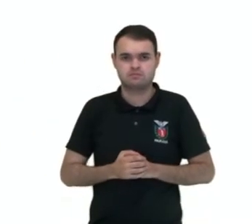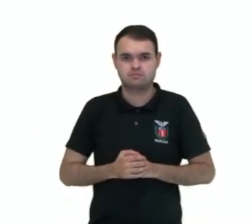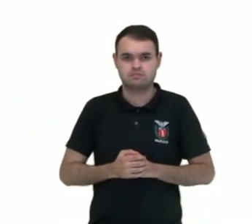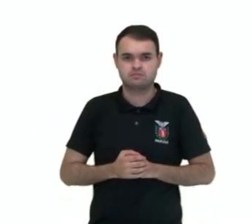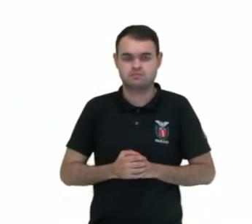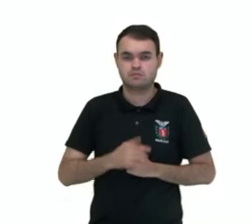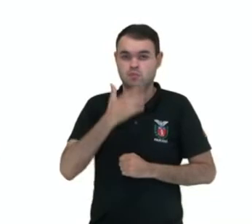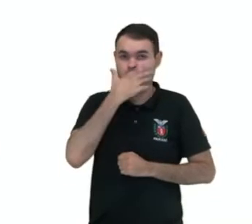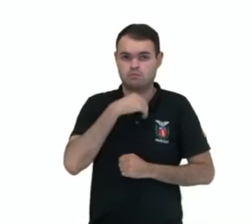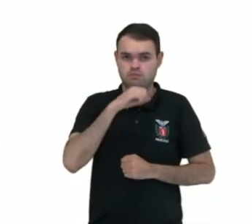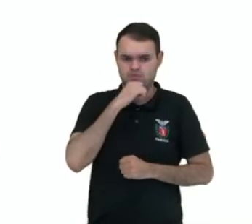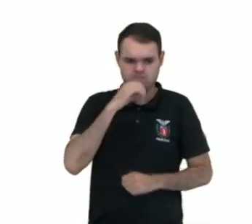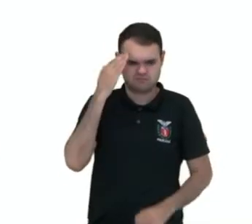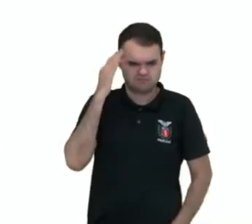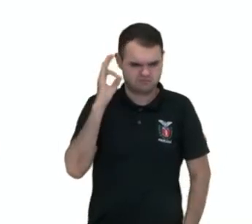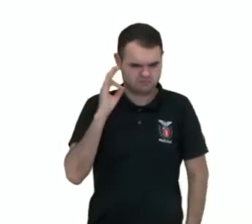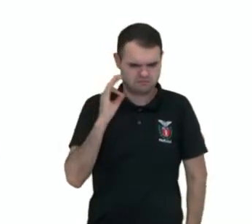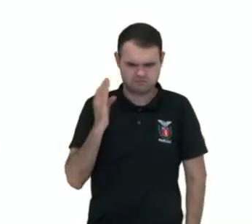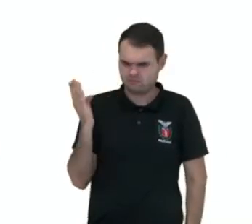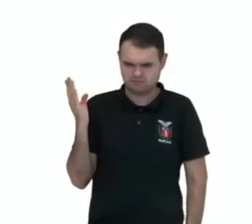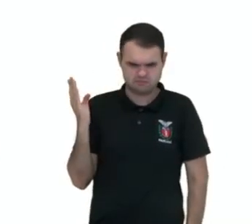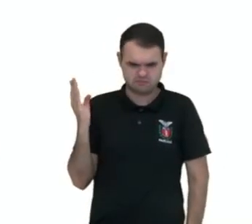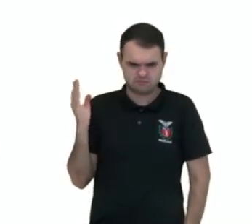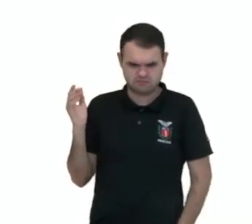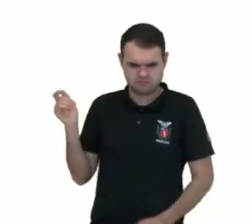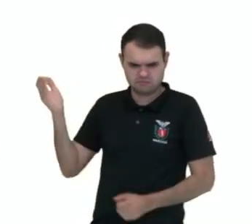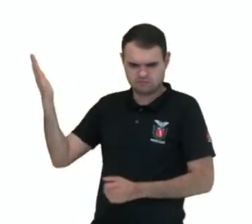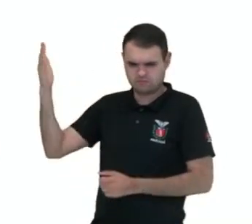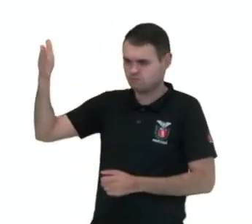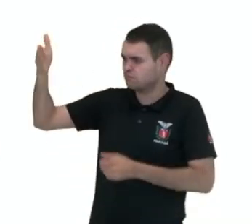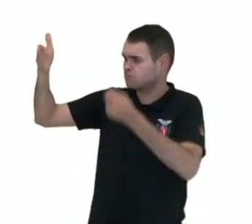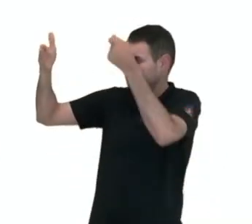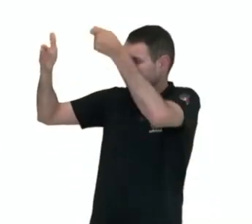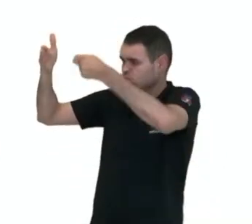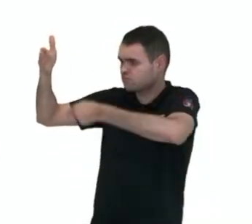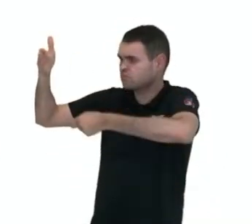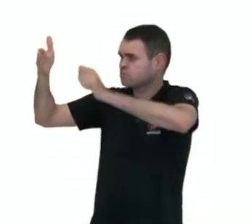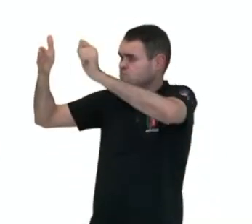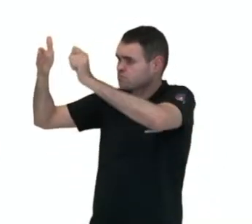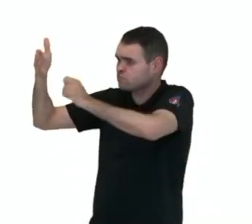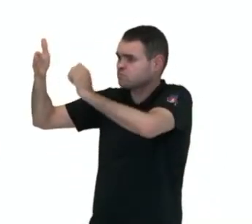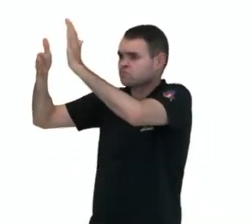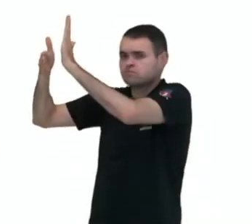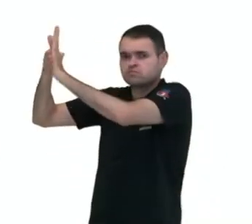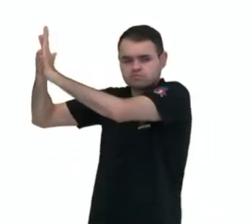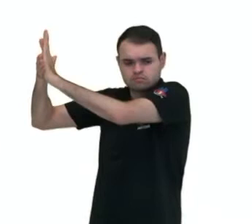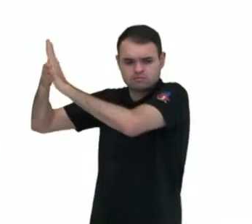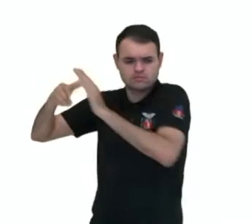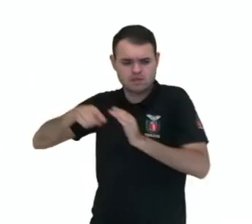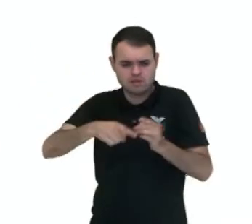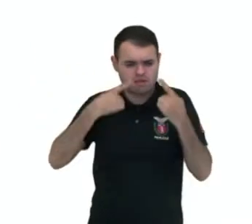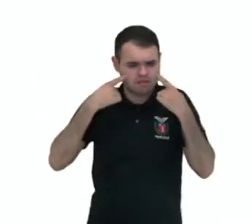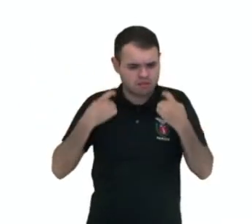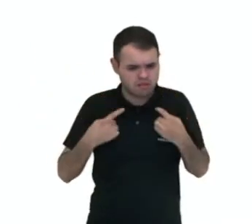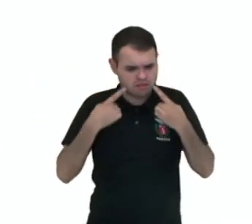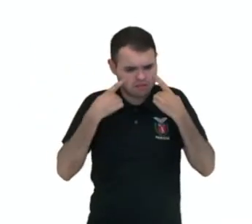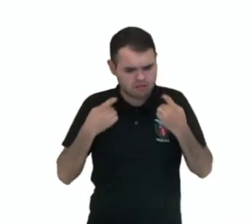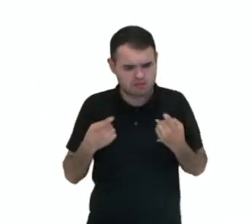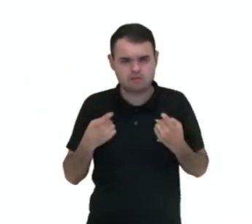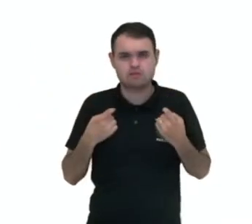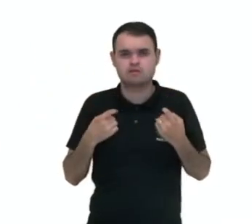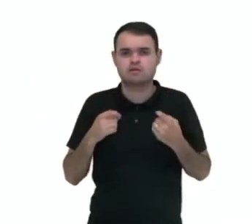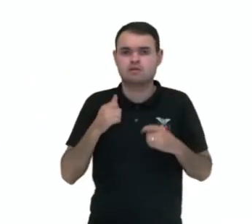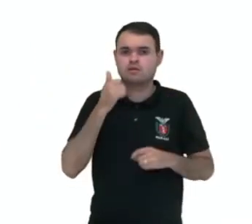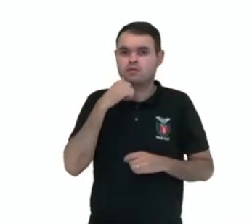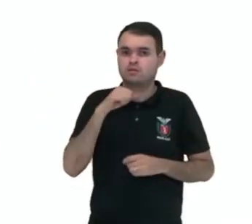O pai não entendia e o menino chorando. Então o pai deu no espalho, mas a mãe pediu para